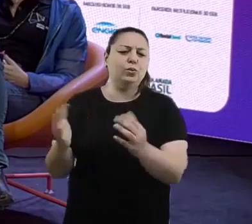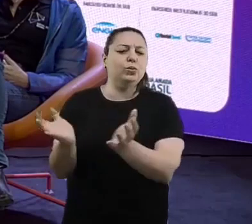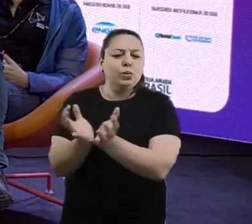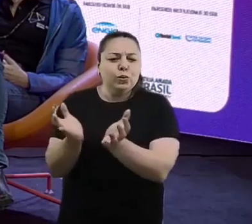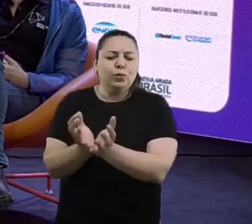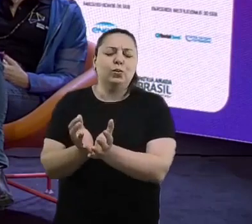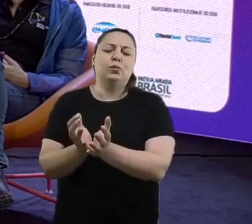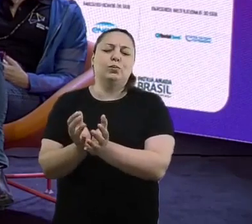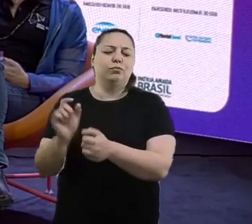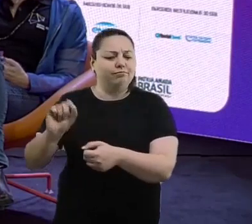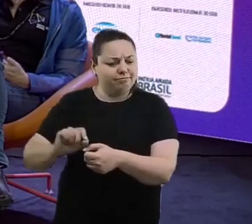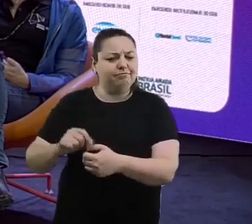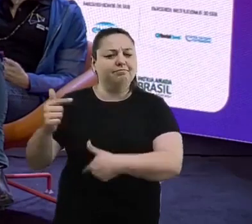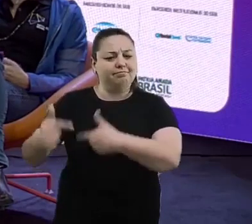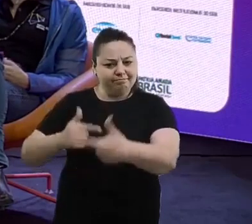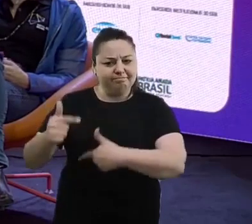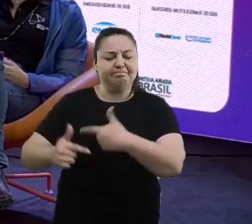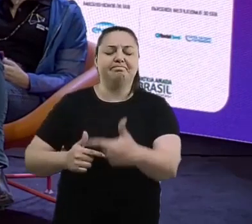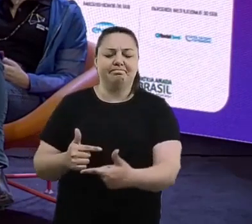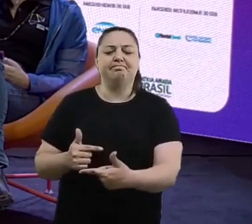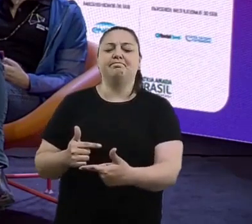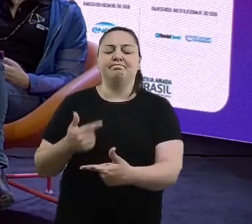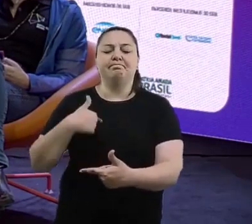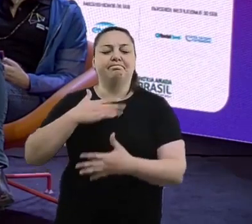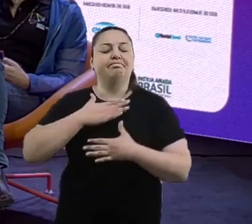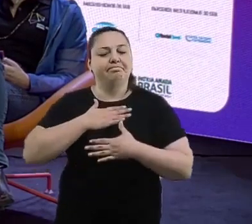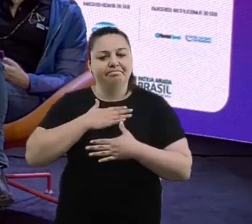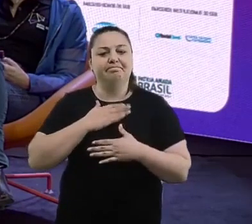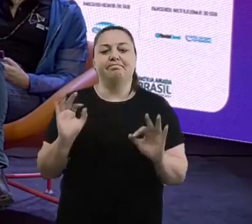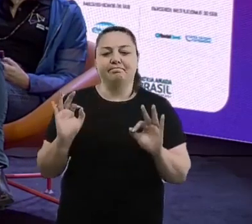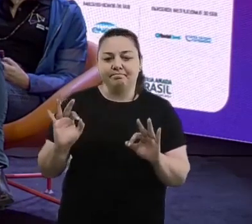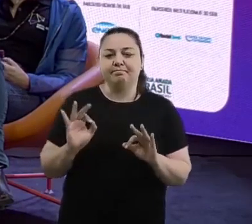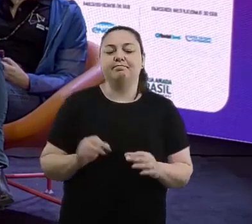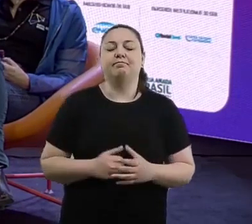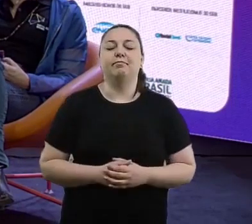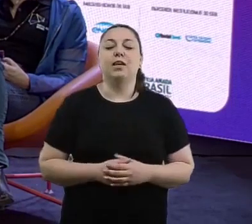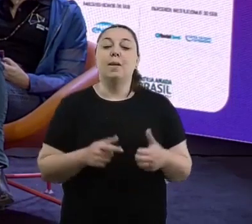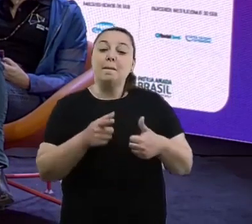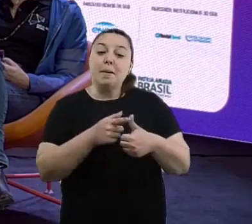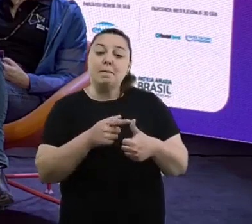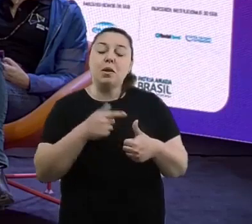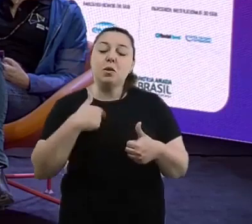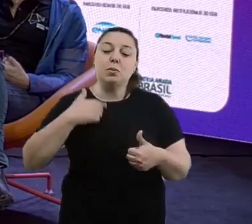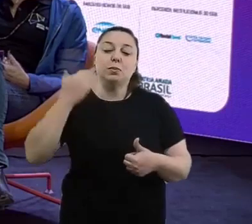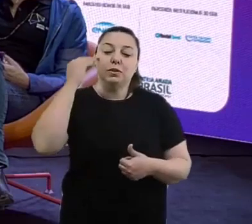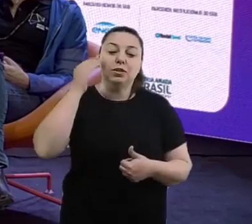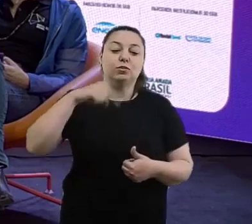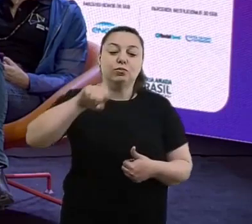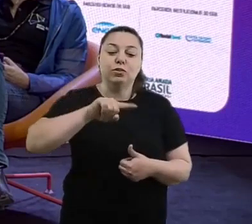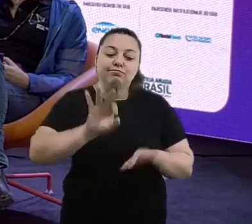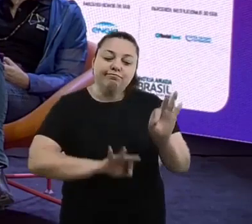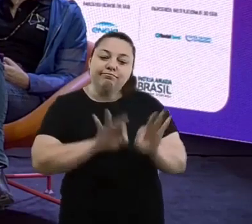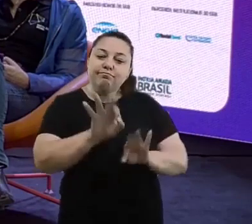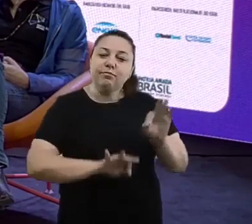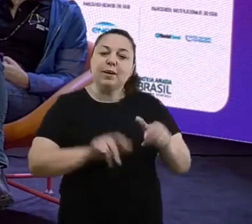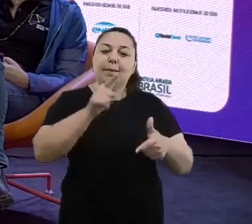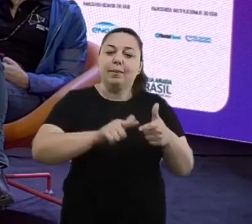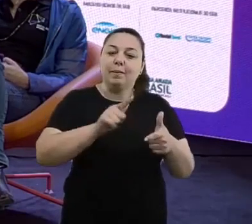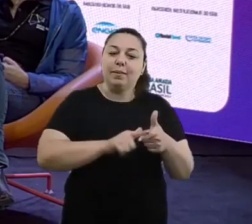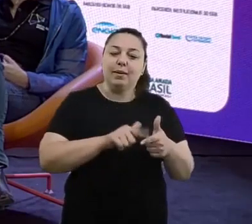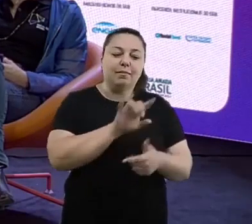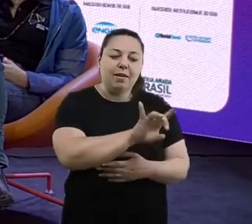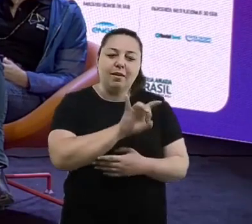trabalho coletivo, então achei demais, assim. O primeiro ponto é que vocês mapearam os problemas, então isso mostra um planejamento, né? Às vezes parece meio ridículo a